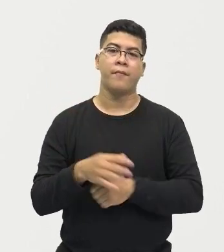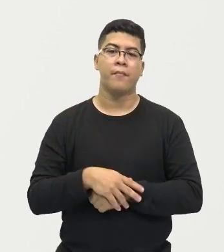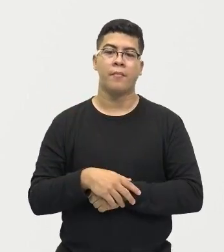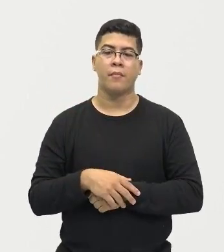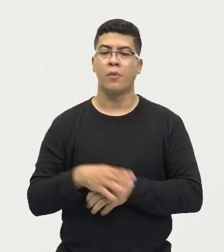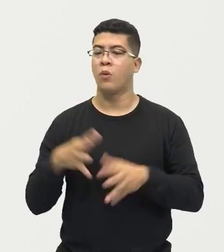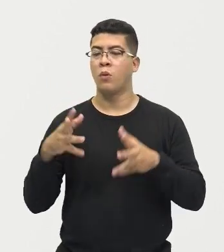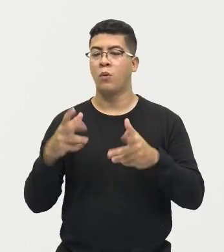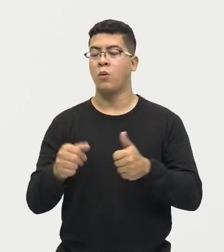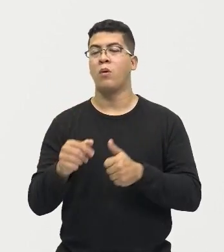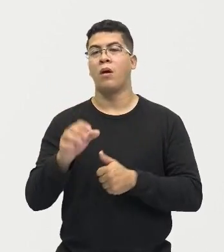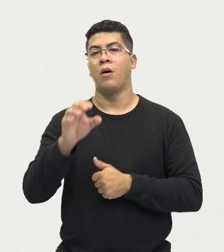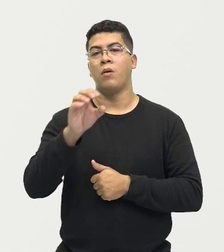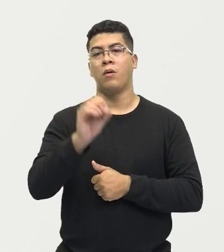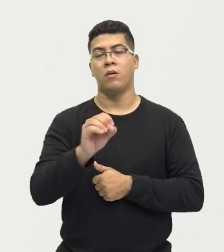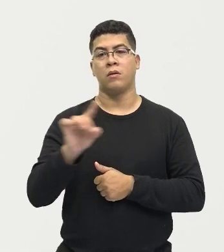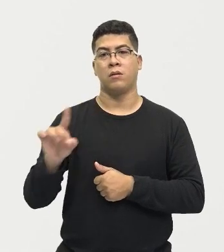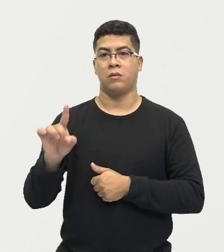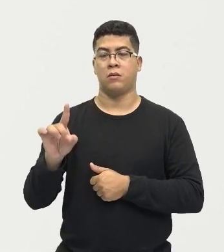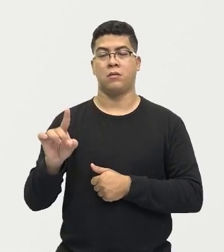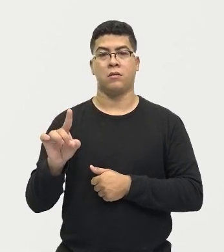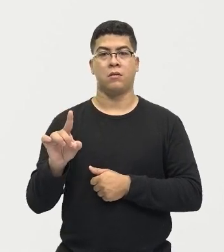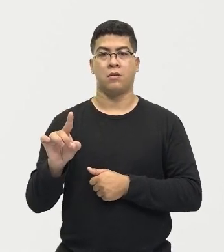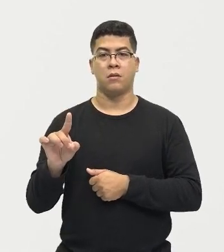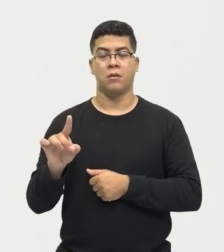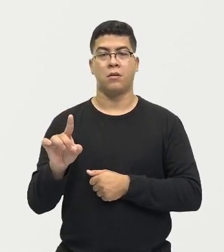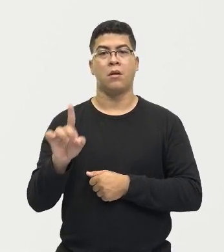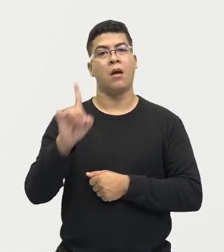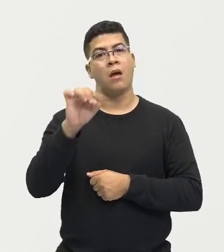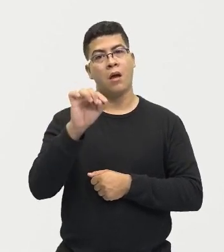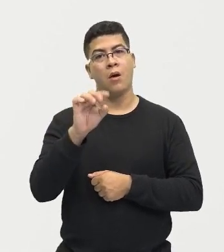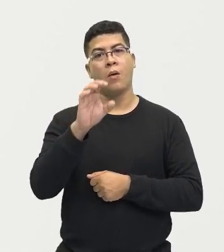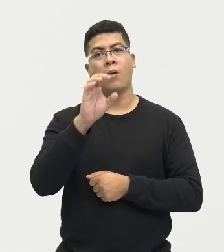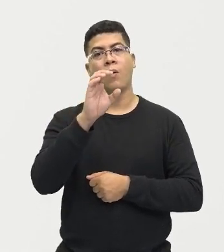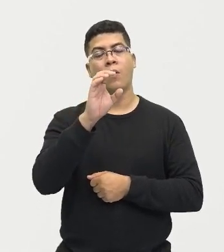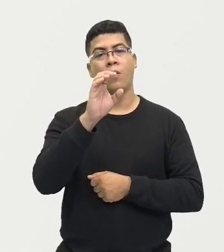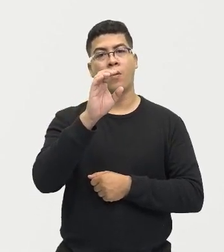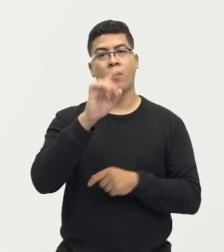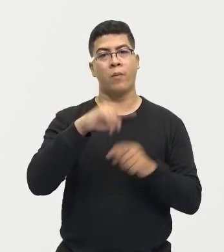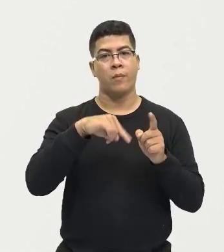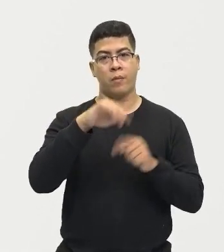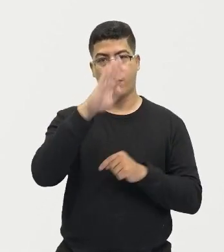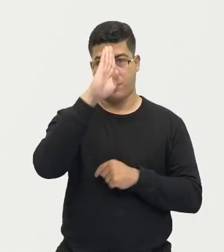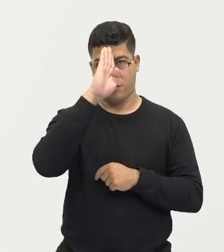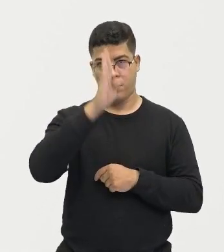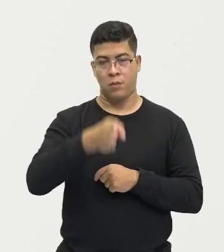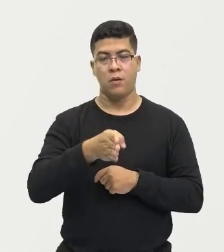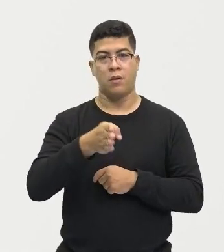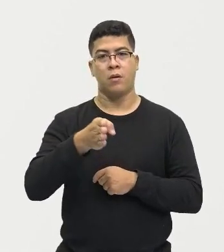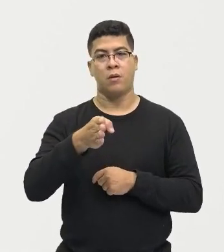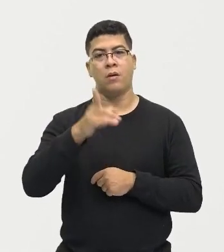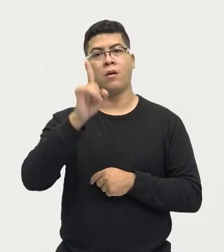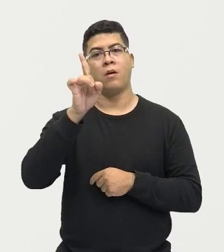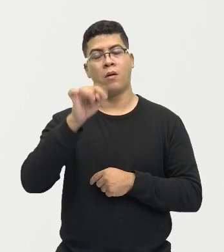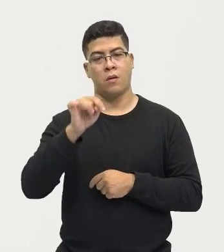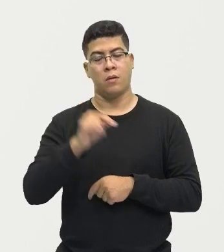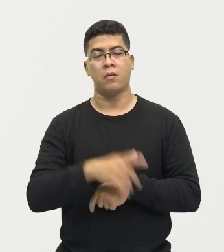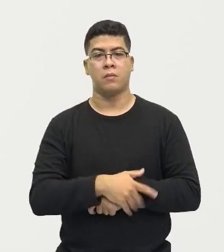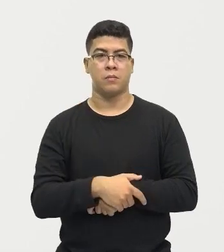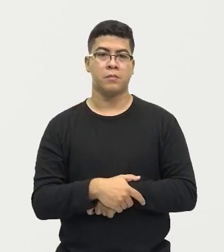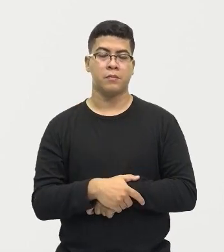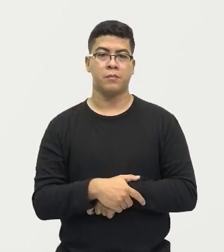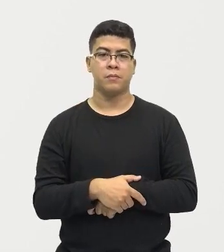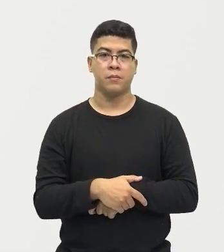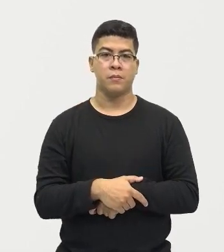objeto direto. Ela está servindo de objeto direto para essa primeira oração, para a oração principal. Então nós